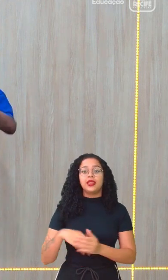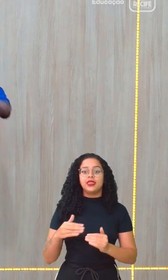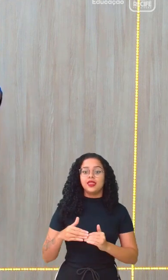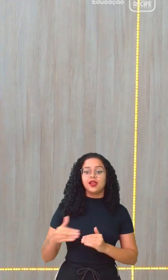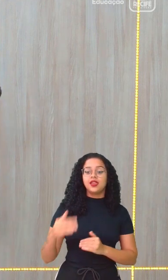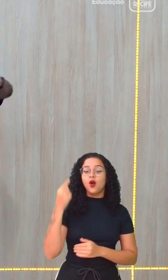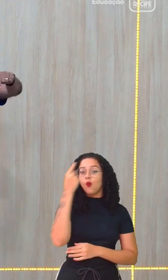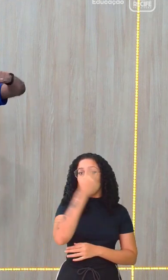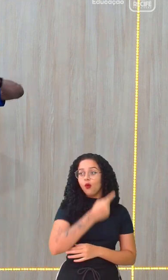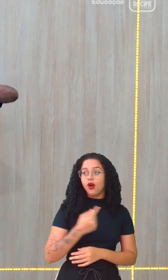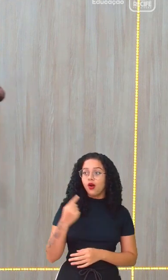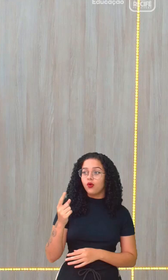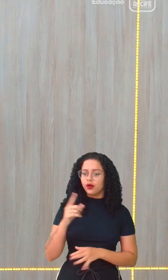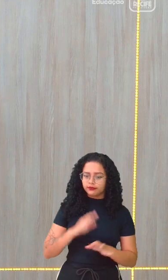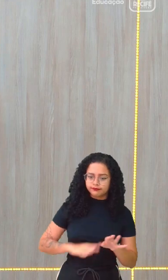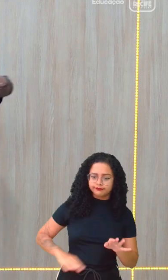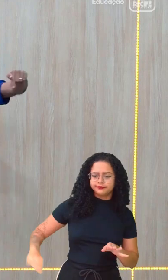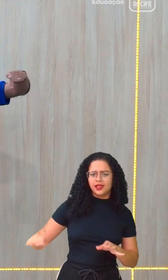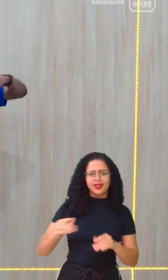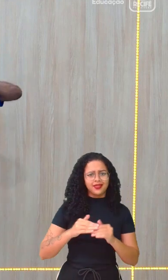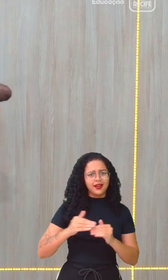hora, eles rodando lá,